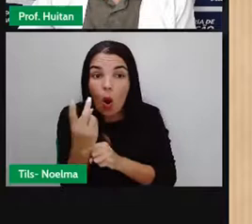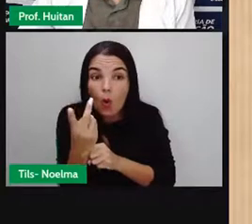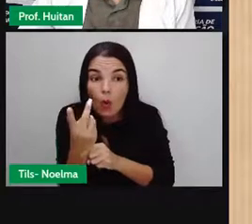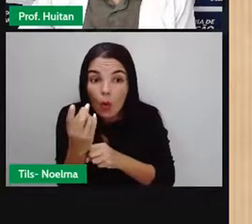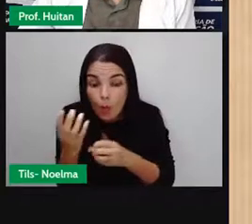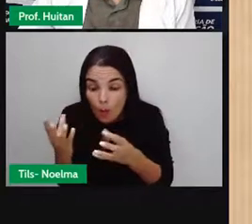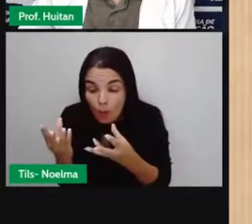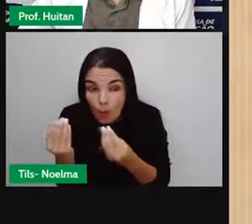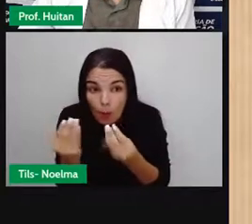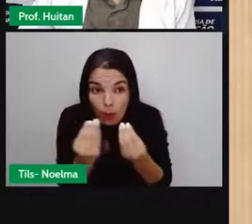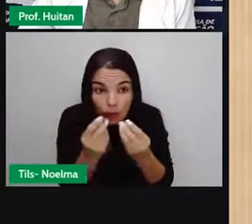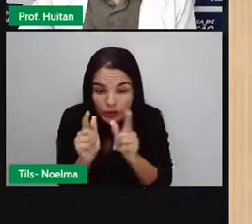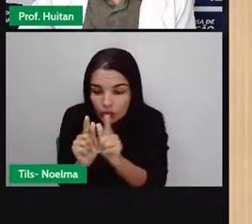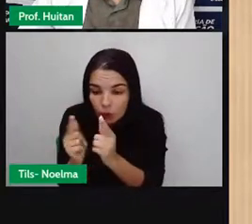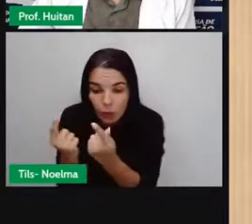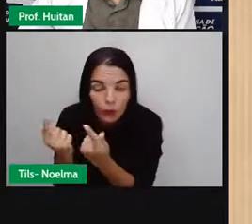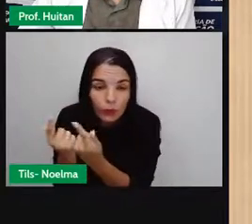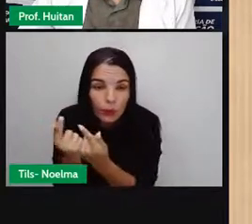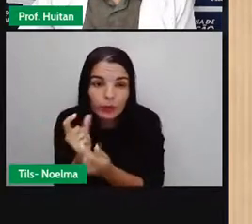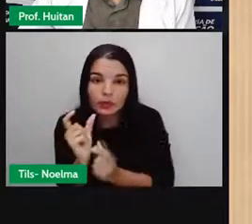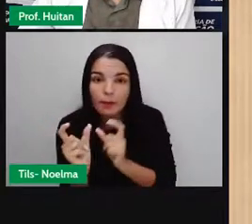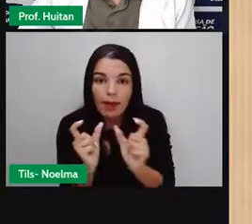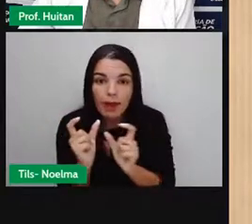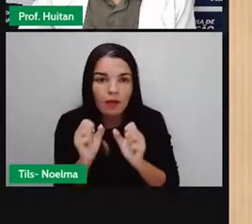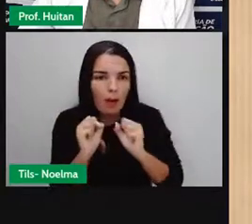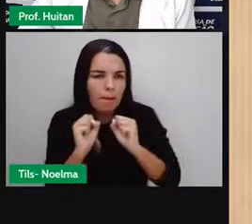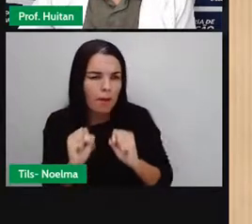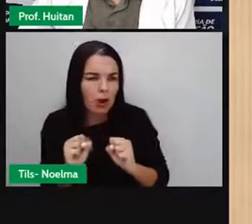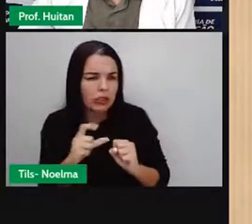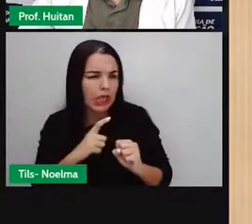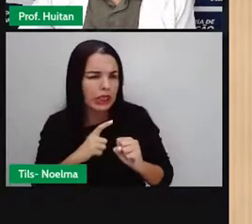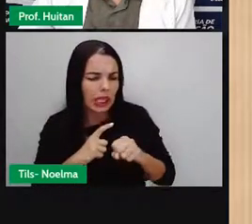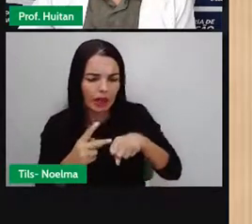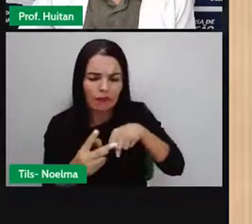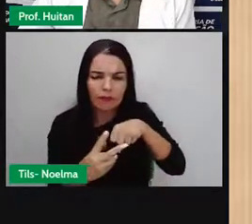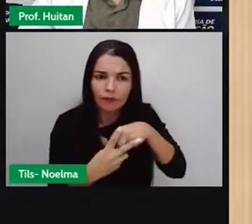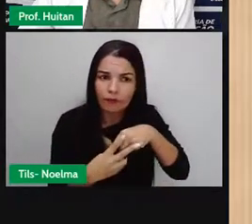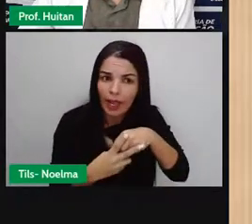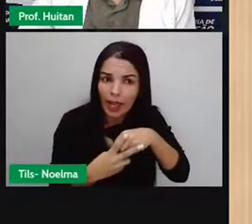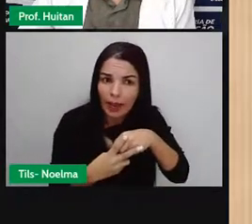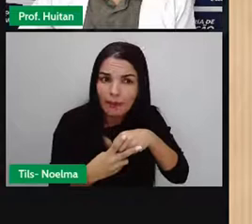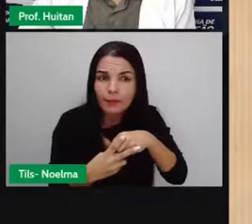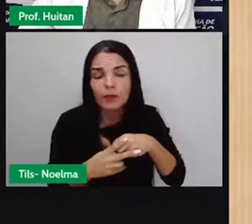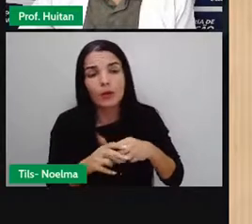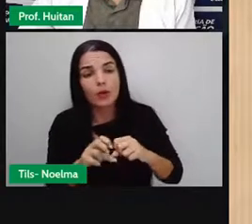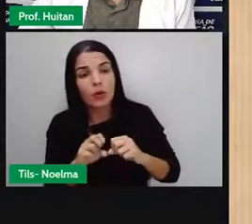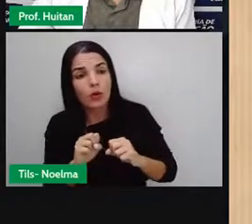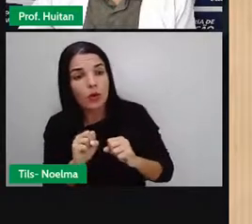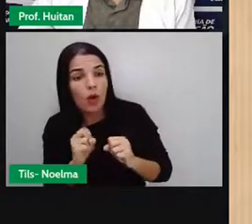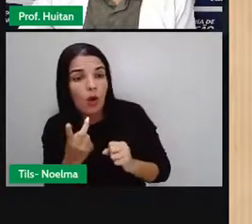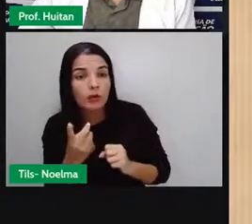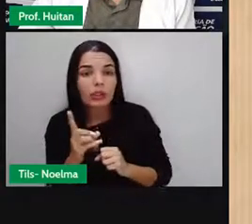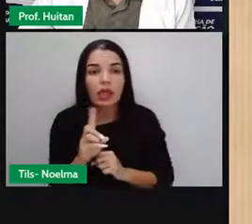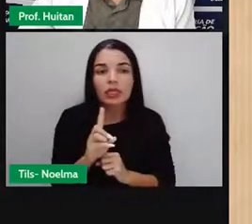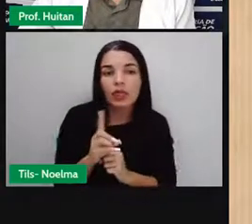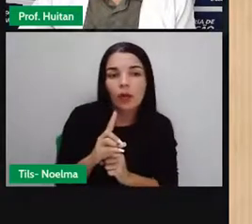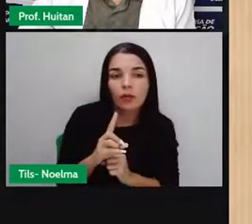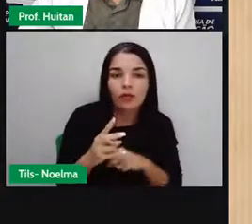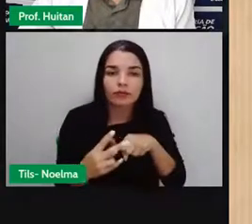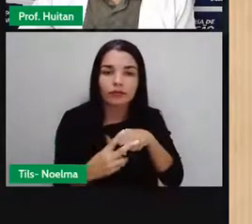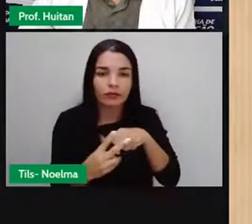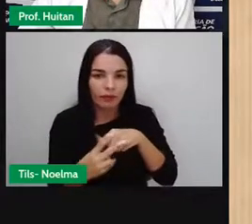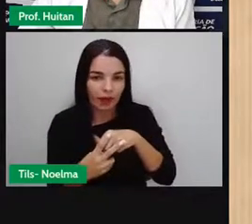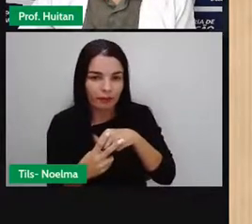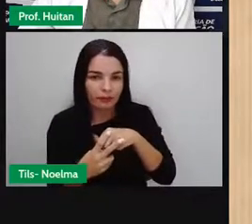palavras, podendo ou não ter verbo ou locução verbal. Então, verbo é uma palavra só, locução